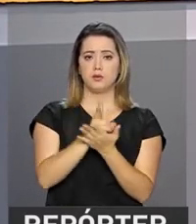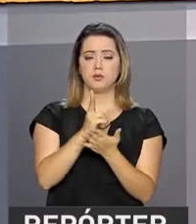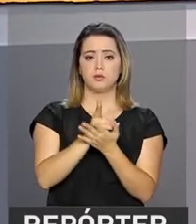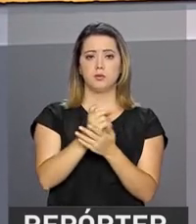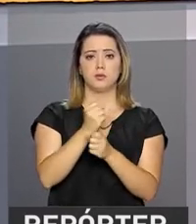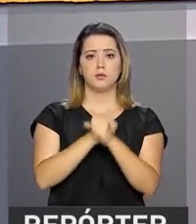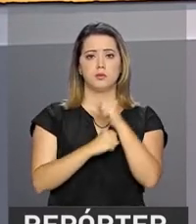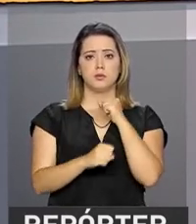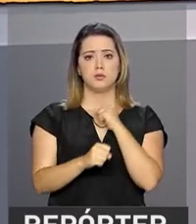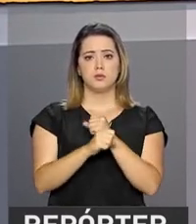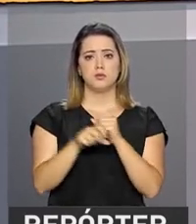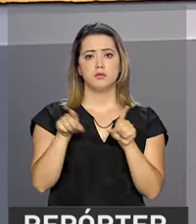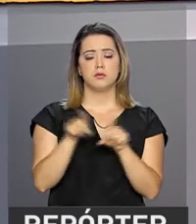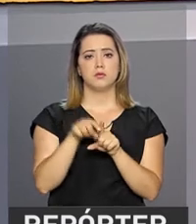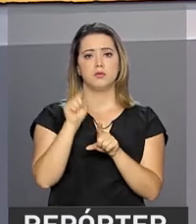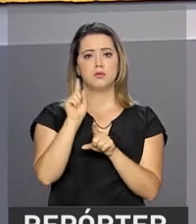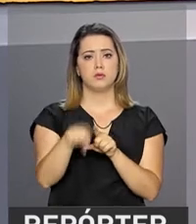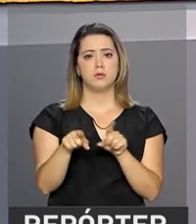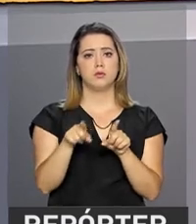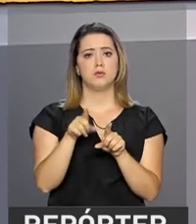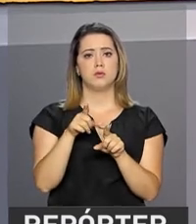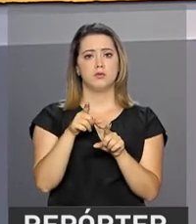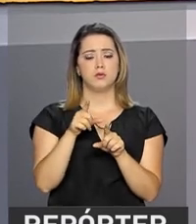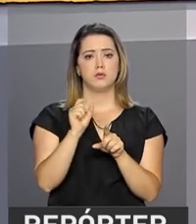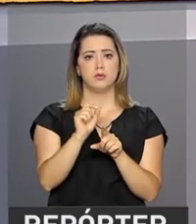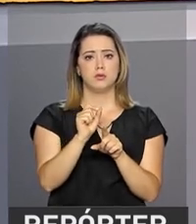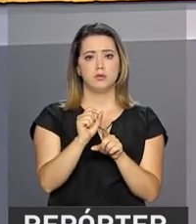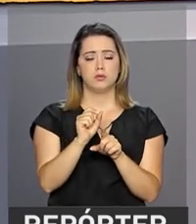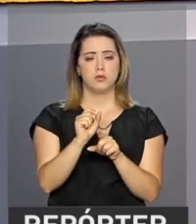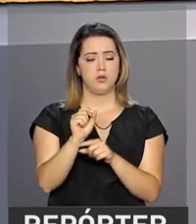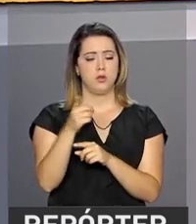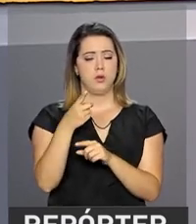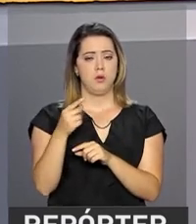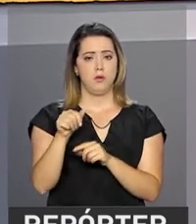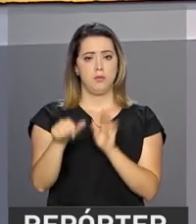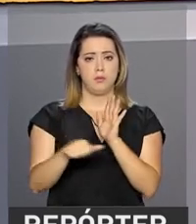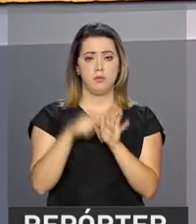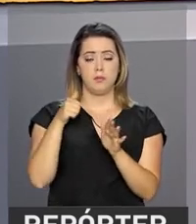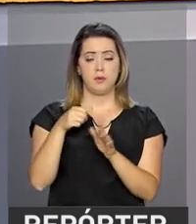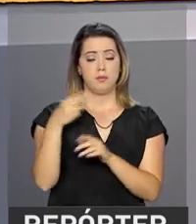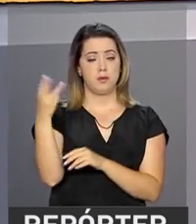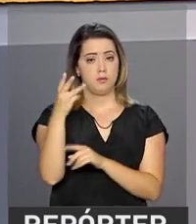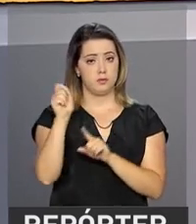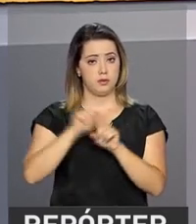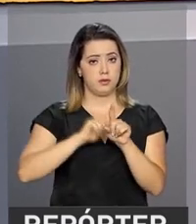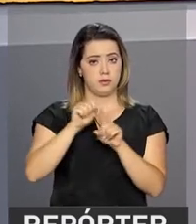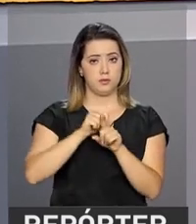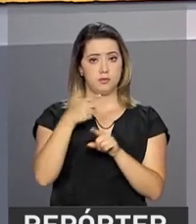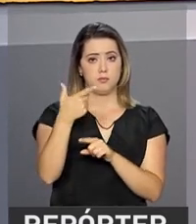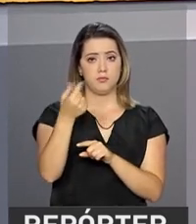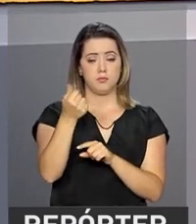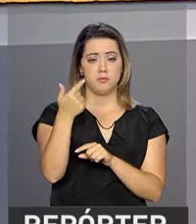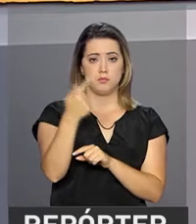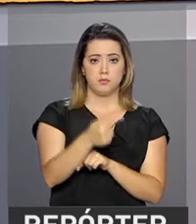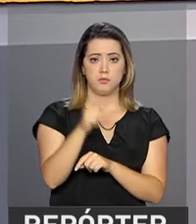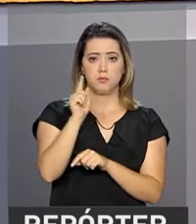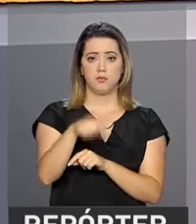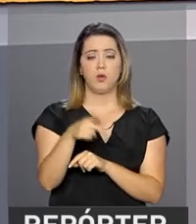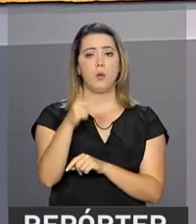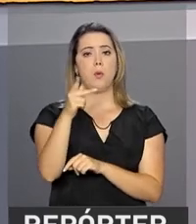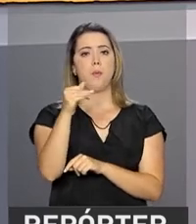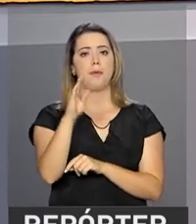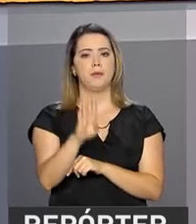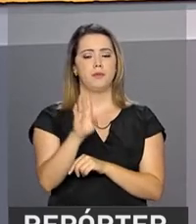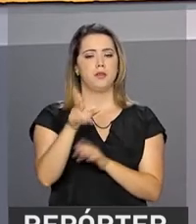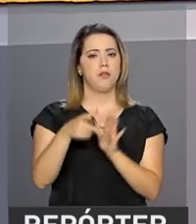16 o número é considerado aliás primeiro trimestre 2017 o número é considerado uma prévia do produto interno bruto